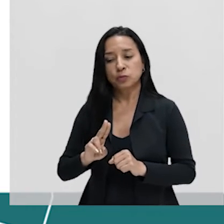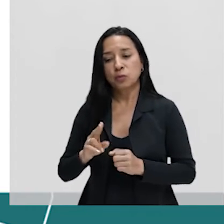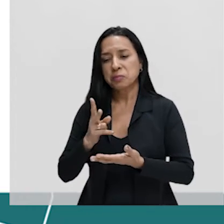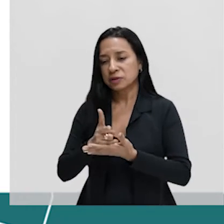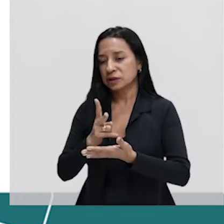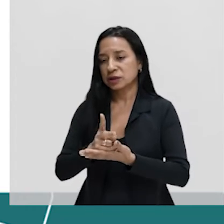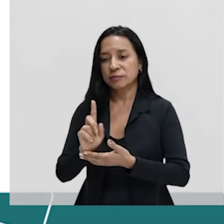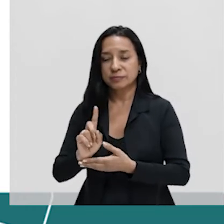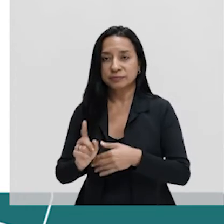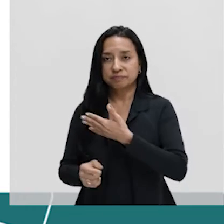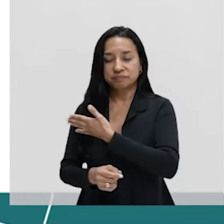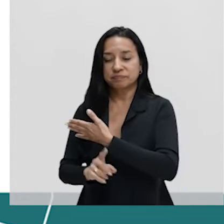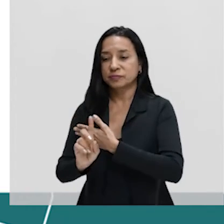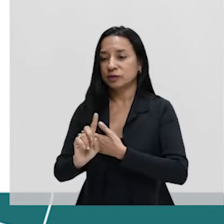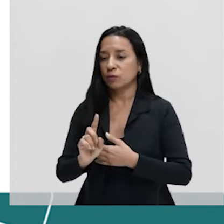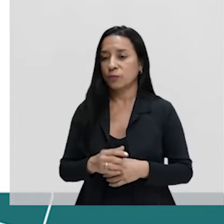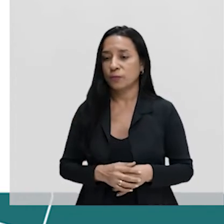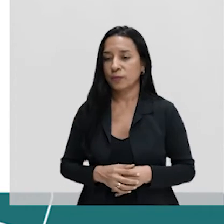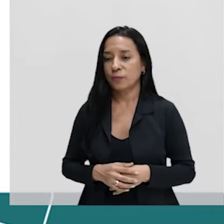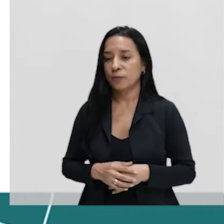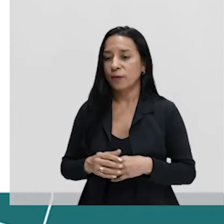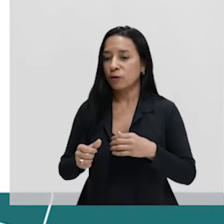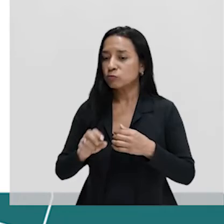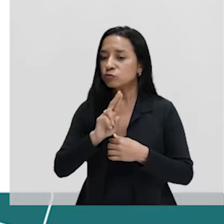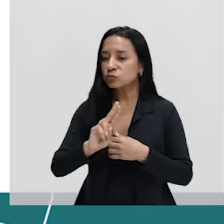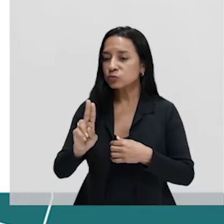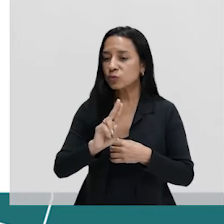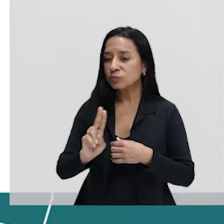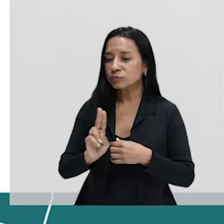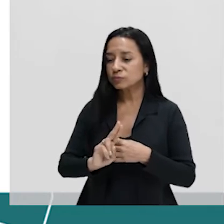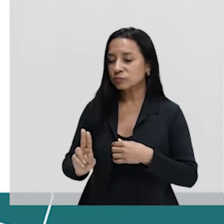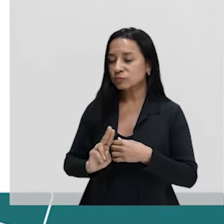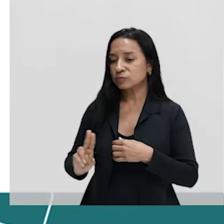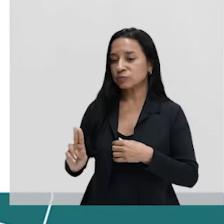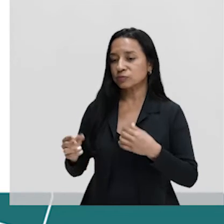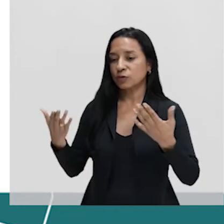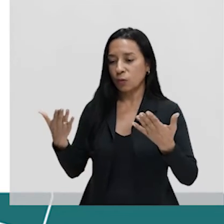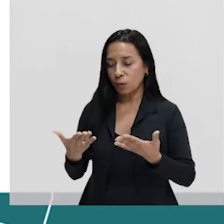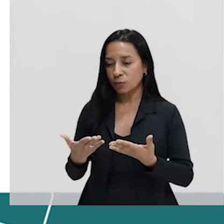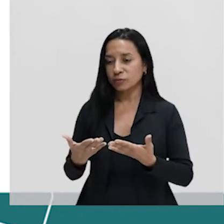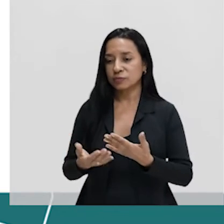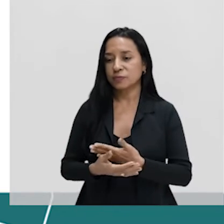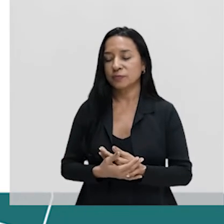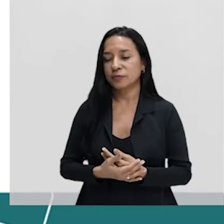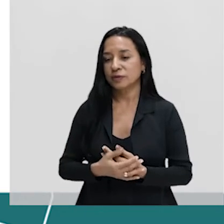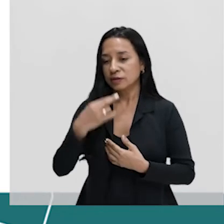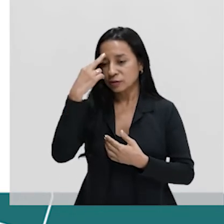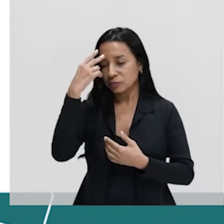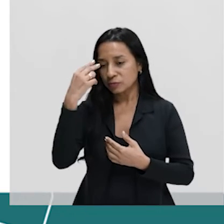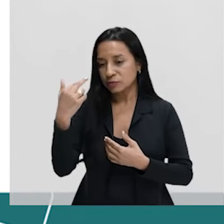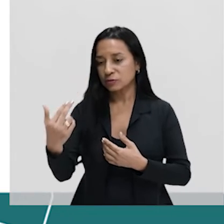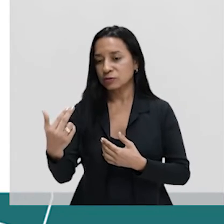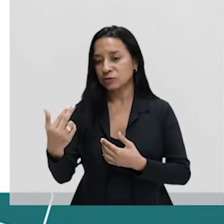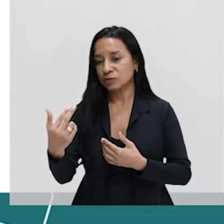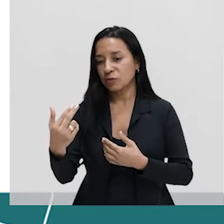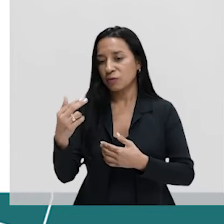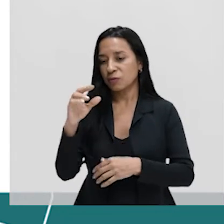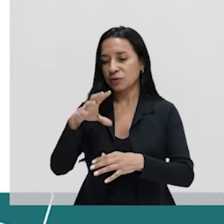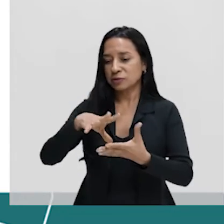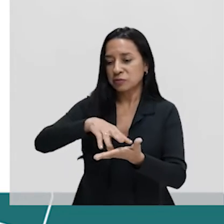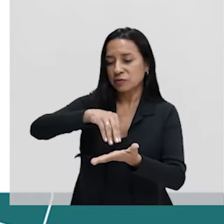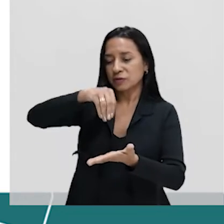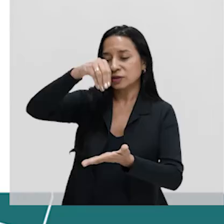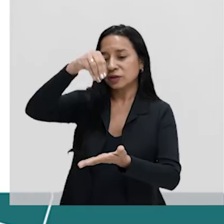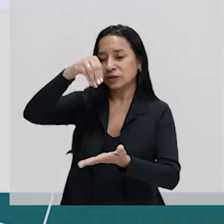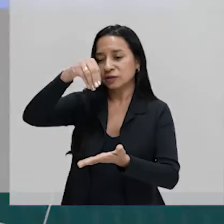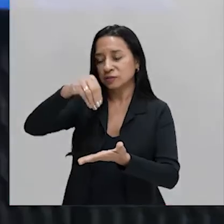Teatro União, depois Teatro São Luís e, atualmente, Teatro Arthur Azevedo. Tem uma história de fantasmas de uma atriz que nasceu